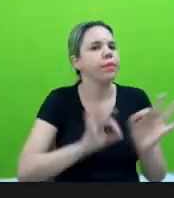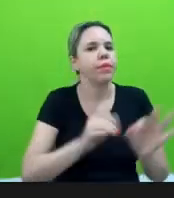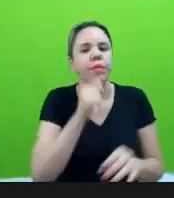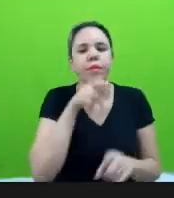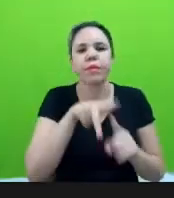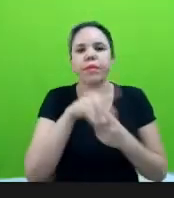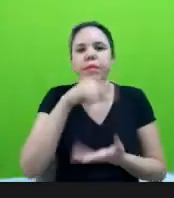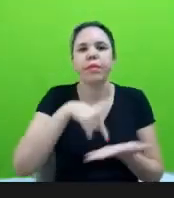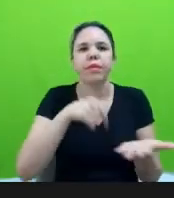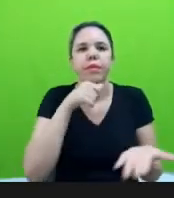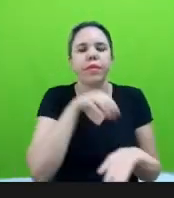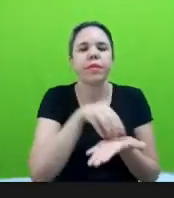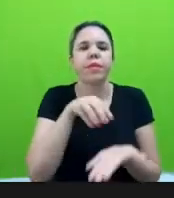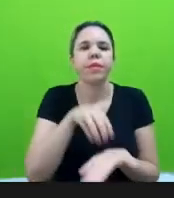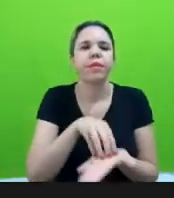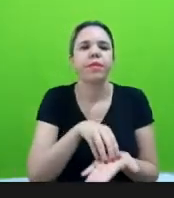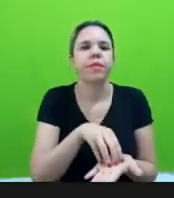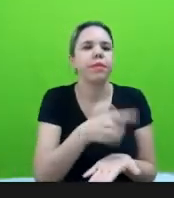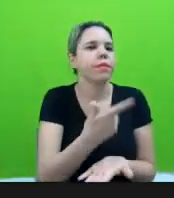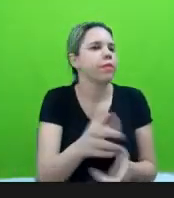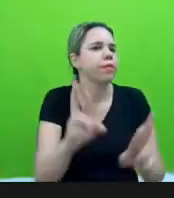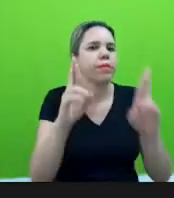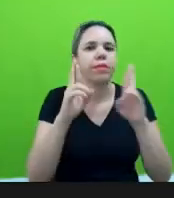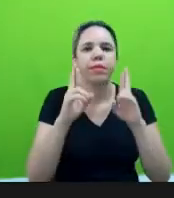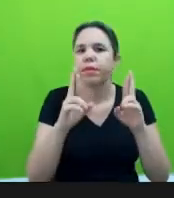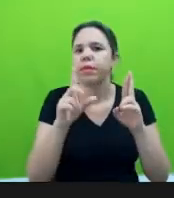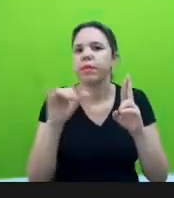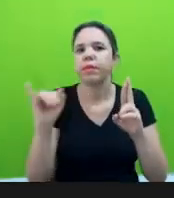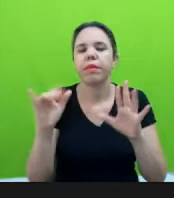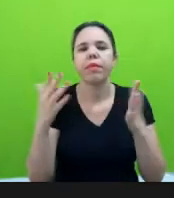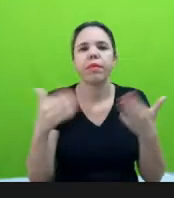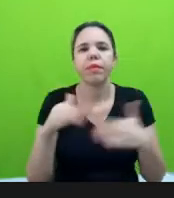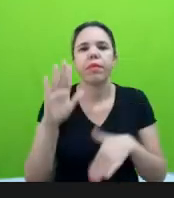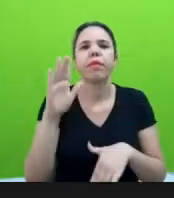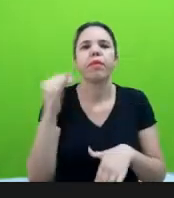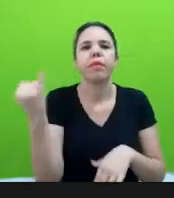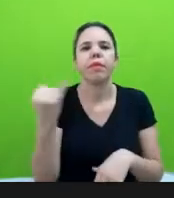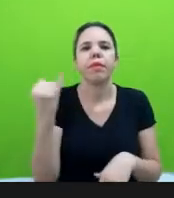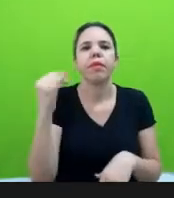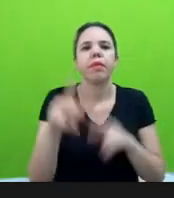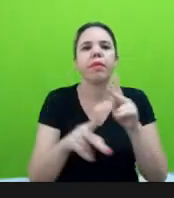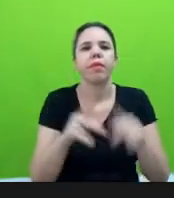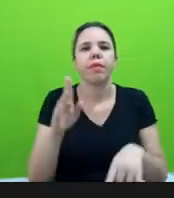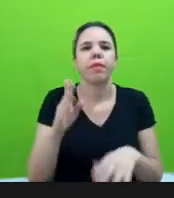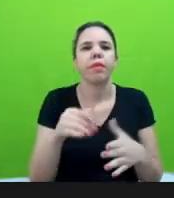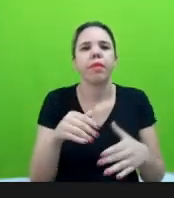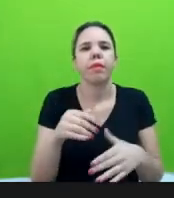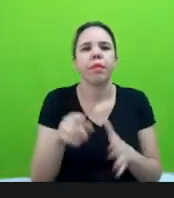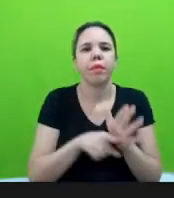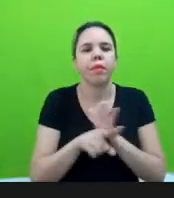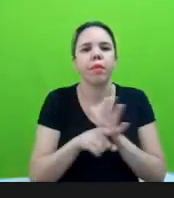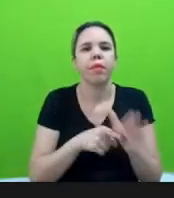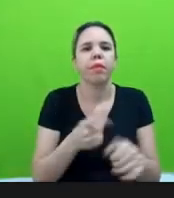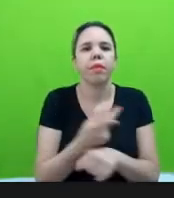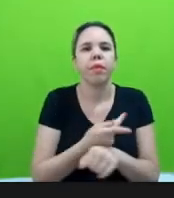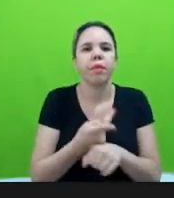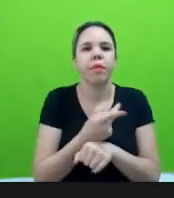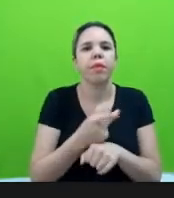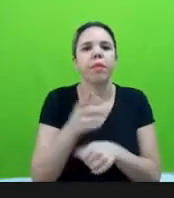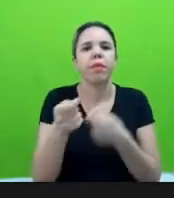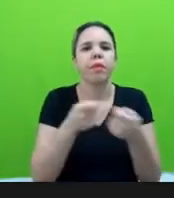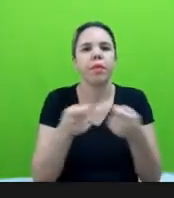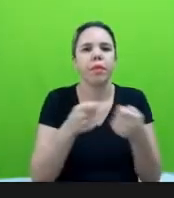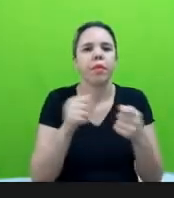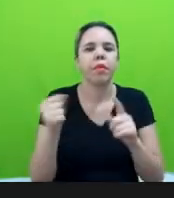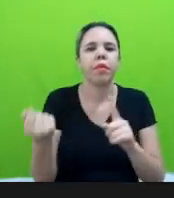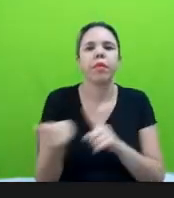que mesmo com dados não respeitam a LAI, isso torna ainda mais importante que as pessoas usem a LAI. Porque é só controle social na veia que